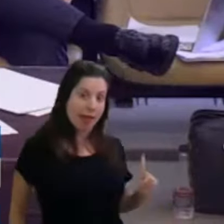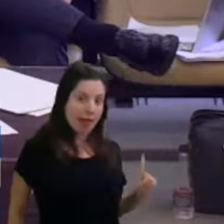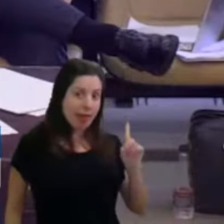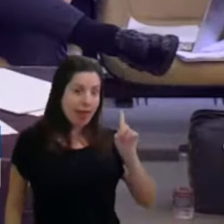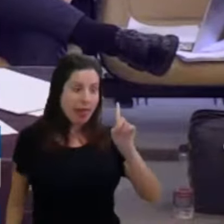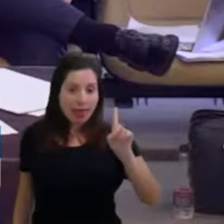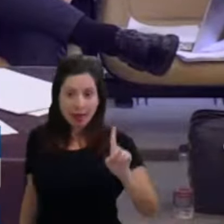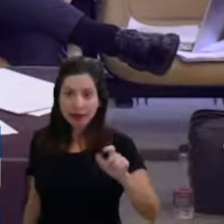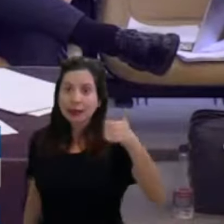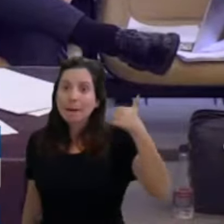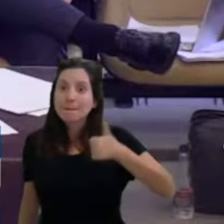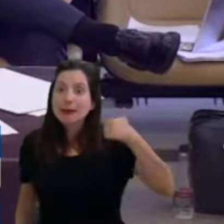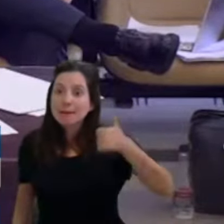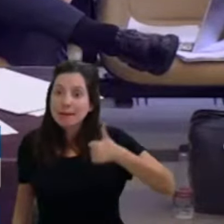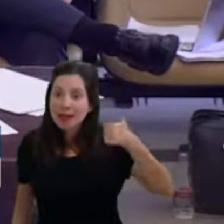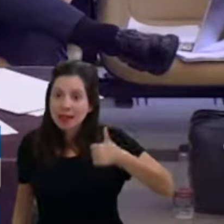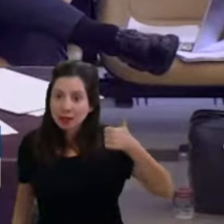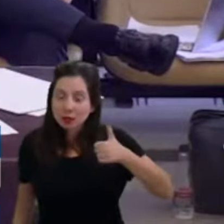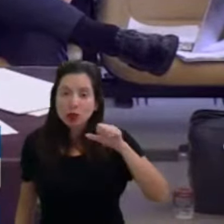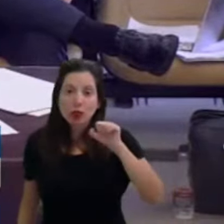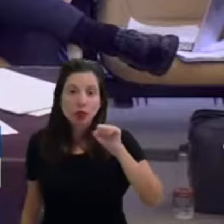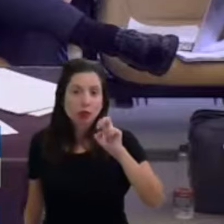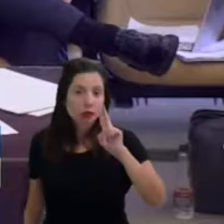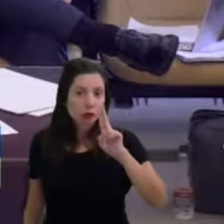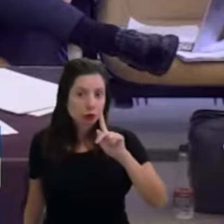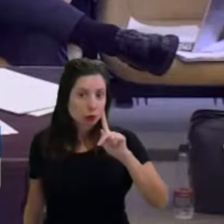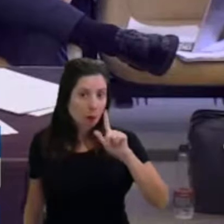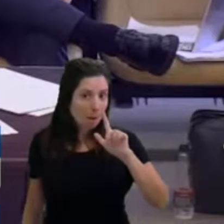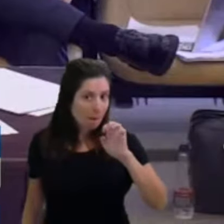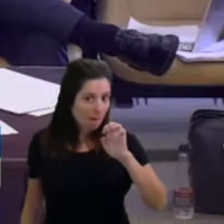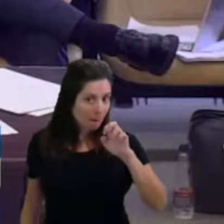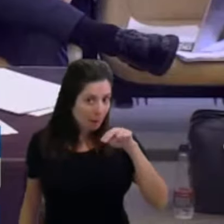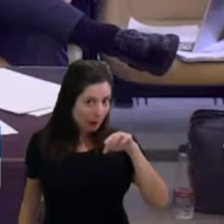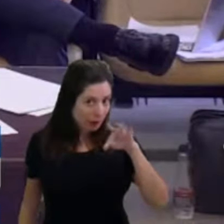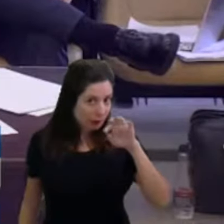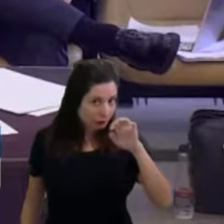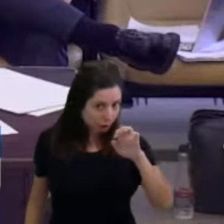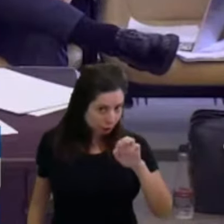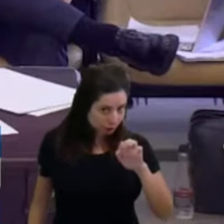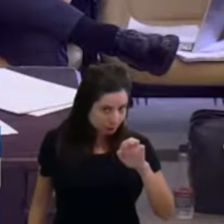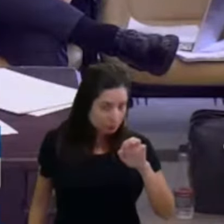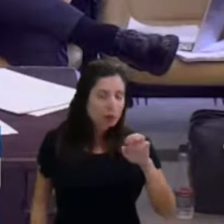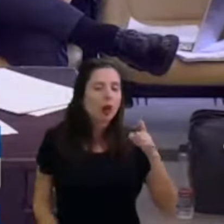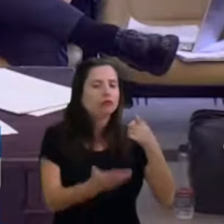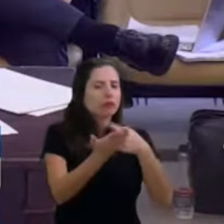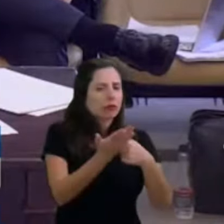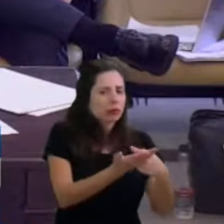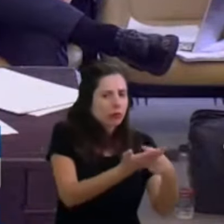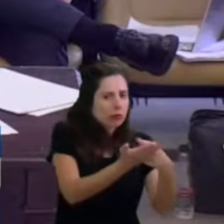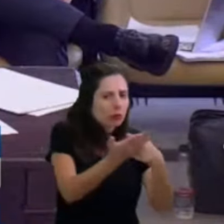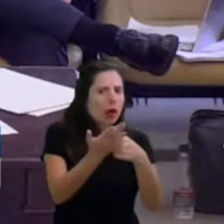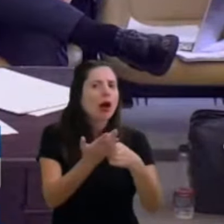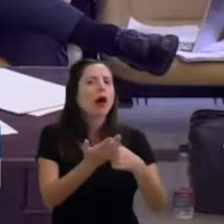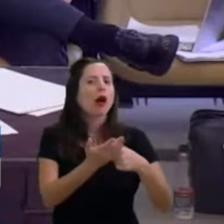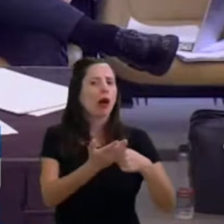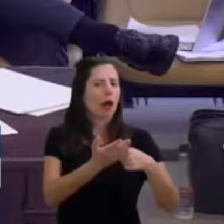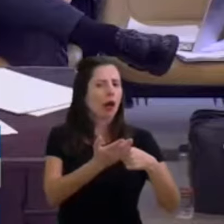um contrato copia e cola, num valor de R$ 1 milhão, para fazer uma assessoria suposta de pré-campanha ou para o